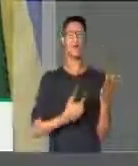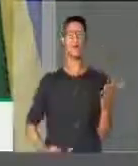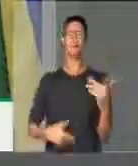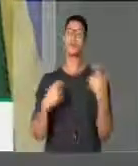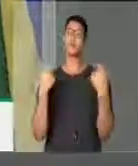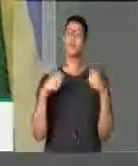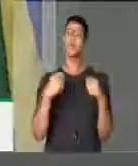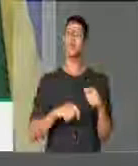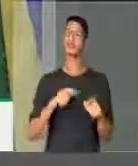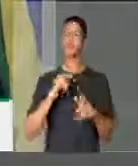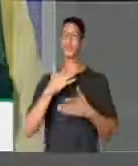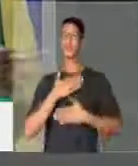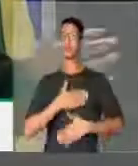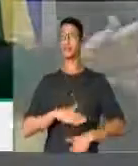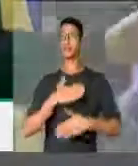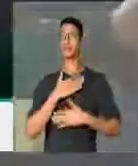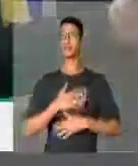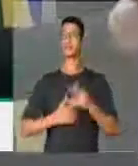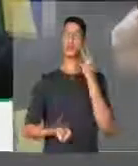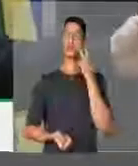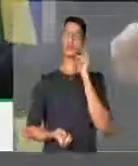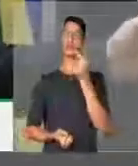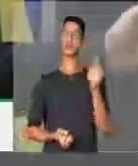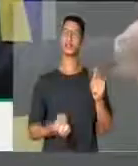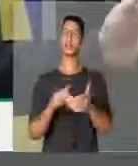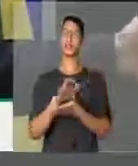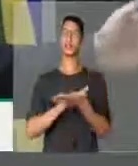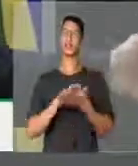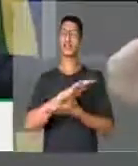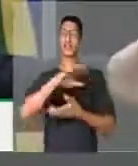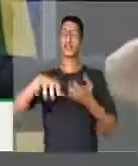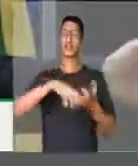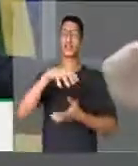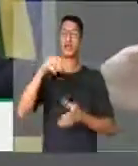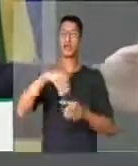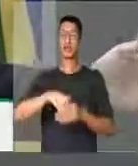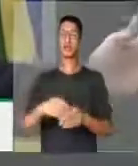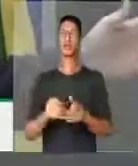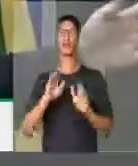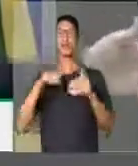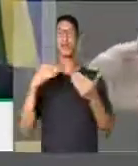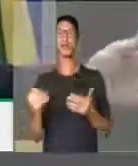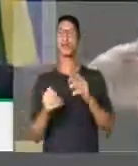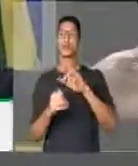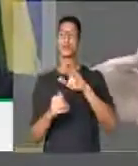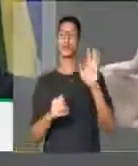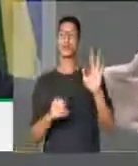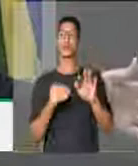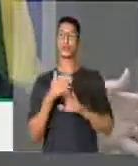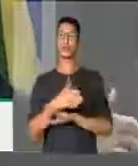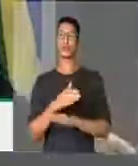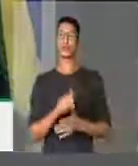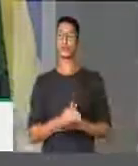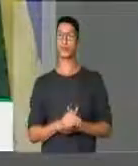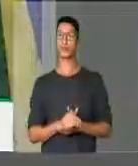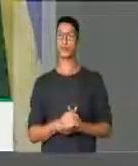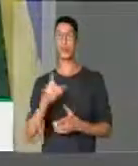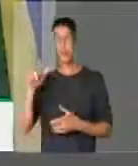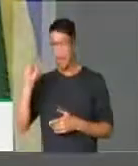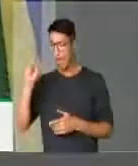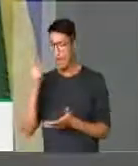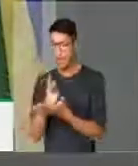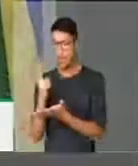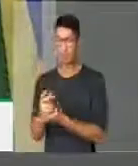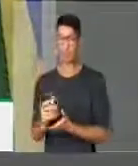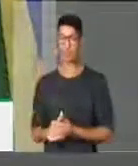governo precisa de tranquilidade para que não haja nenhuma greve na Receita. Quando a Receita entra... Não. É isso